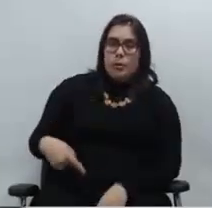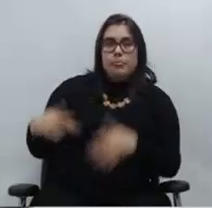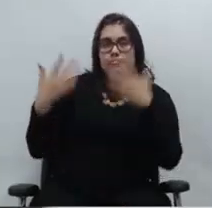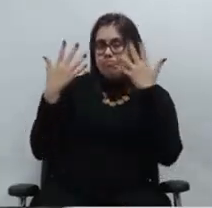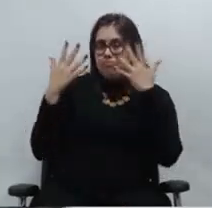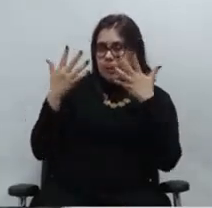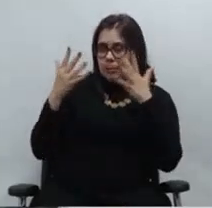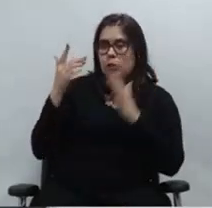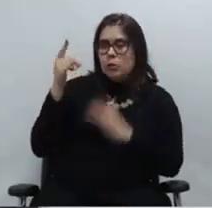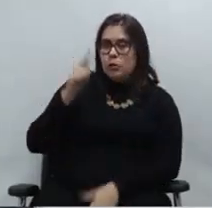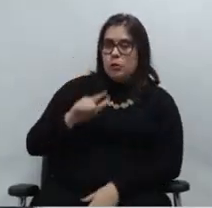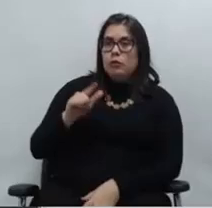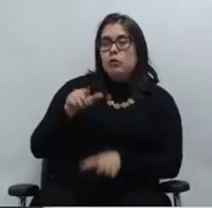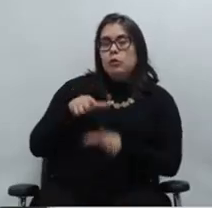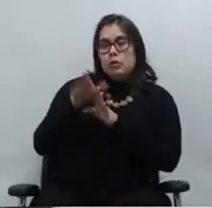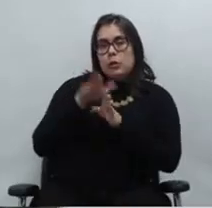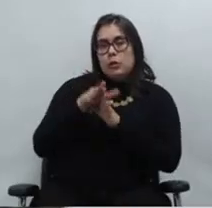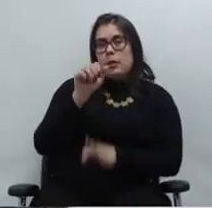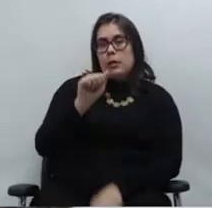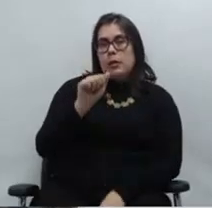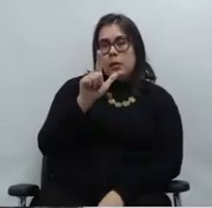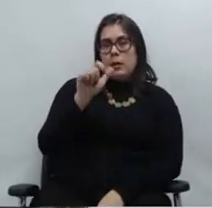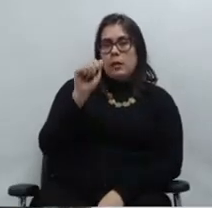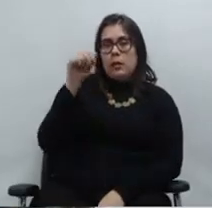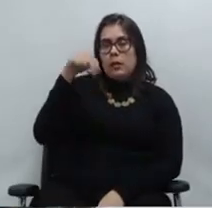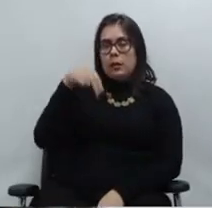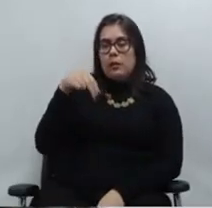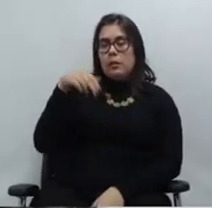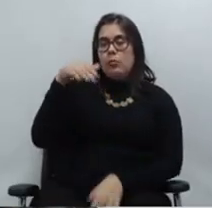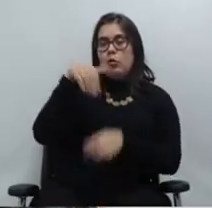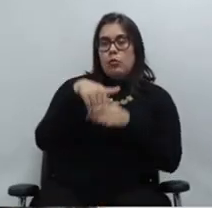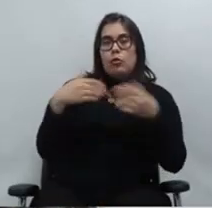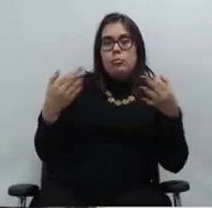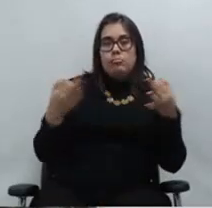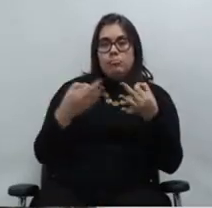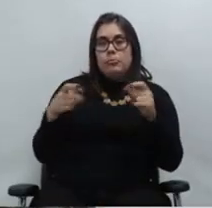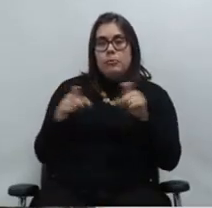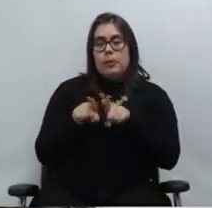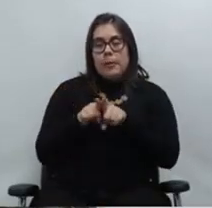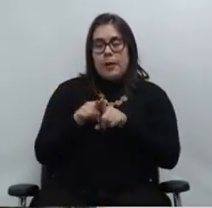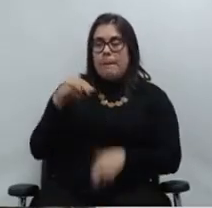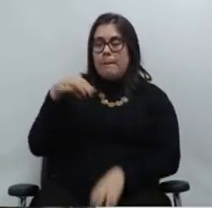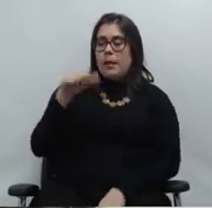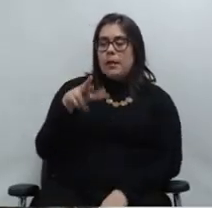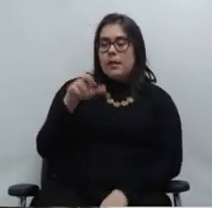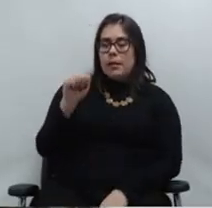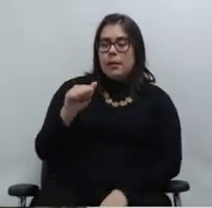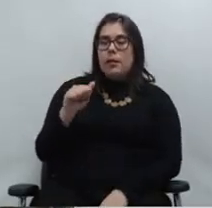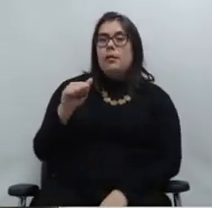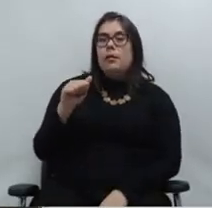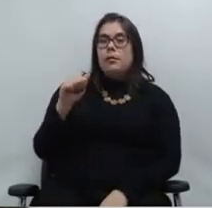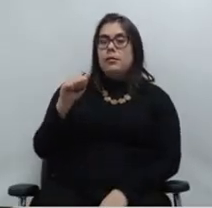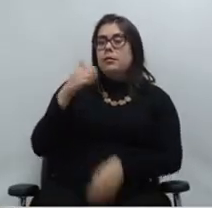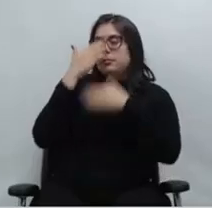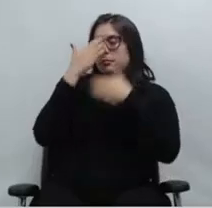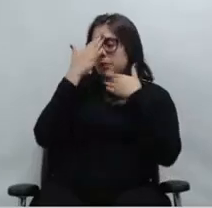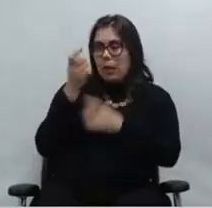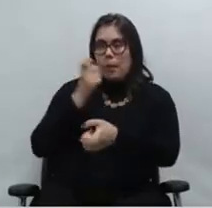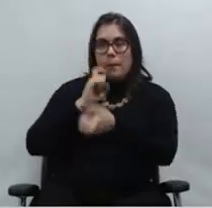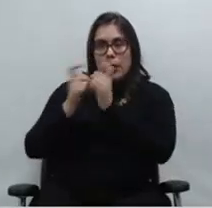parabenizar novamente aqui o conselheiro Alan pelo primeiro voto brilhante, conselheira Mariana, agradecer pela reunião que nós tivemos,